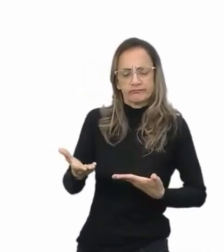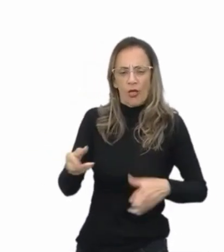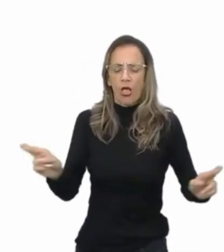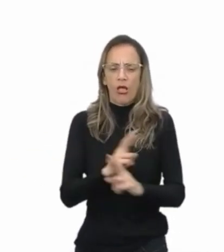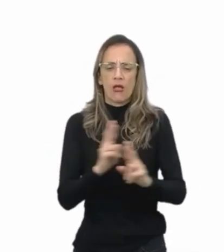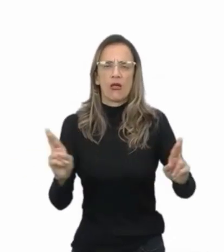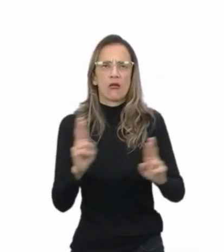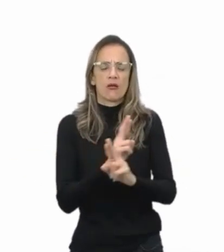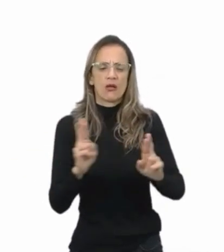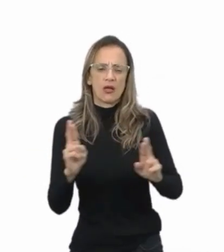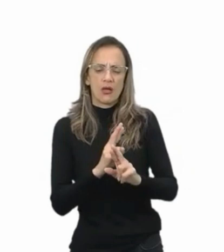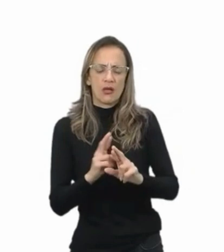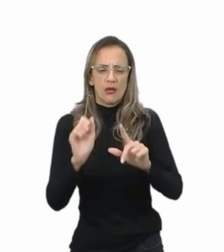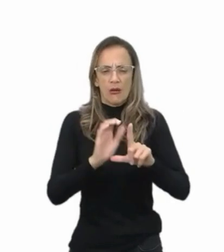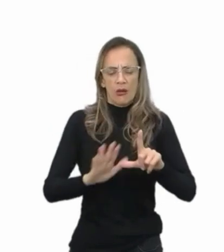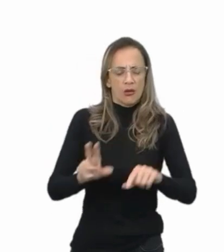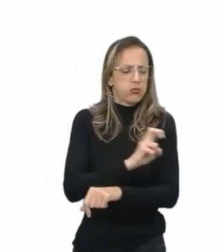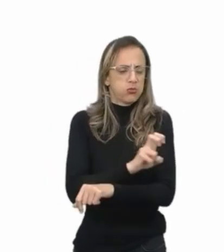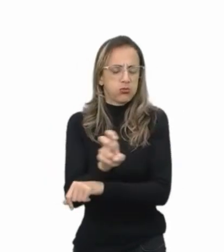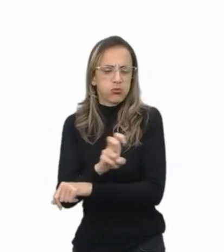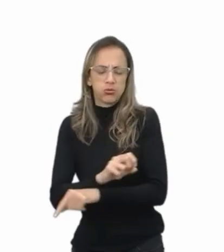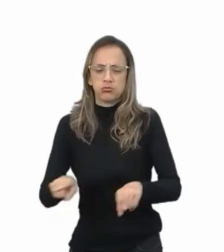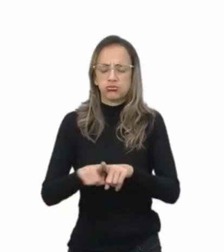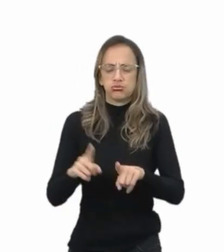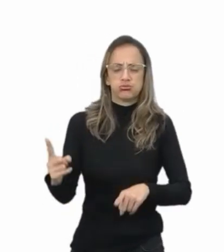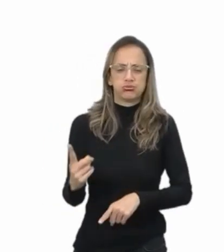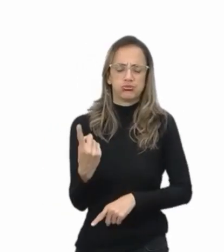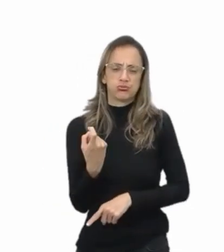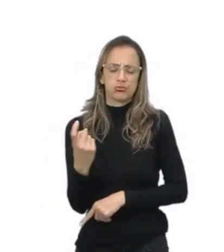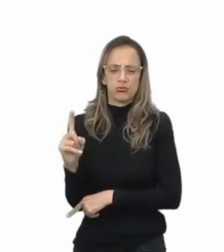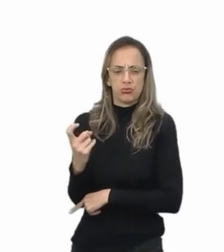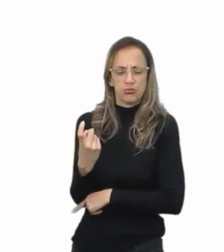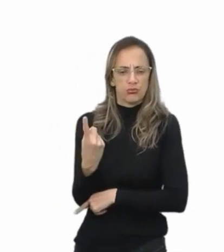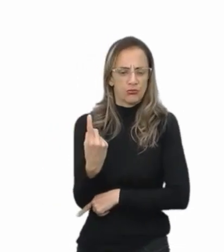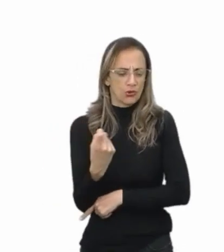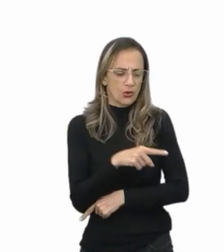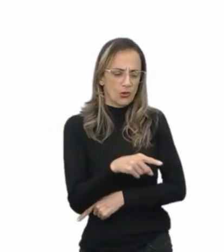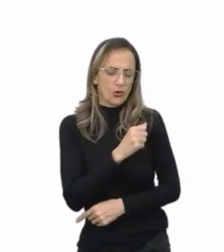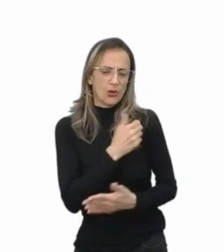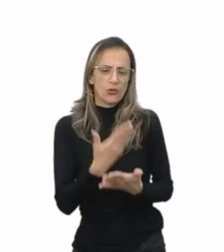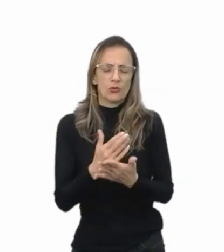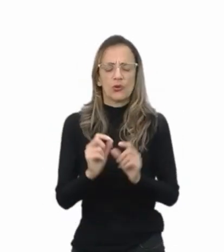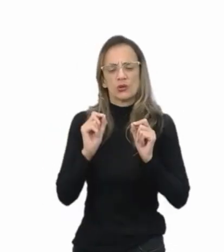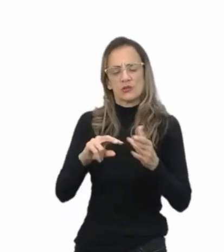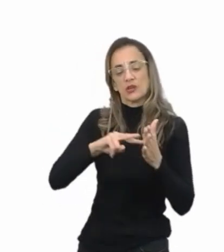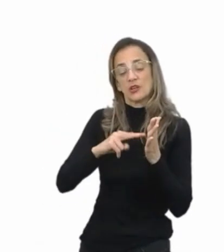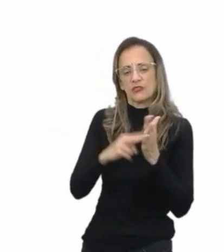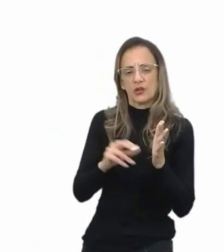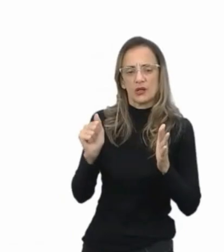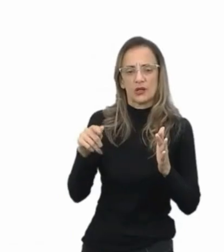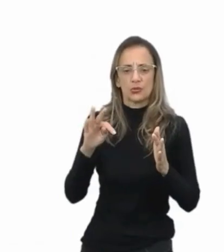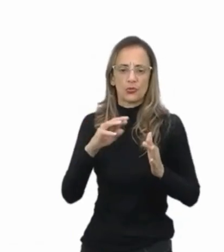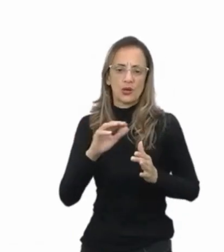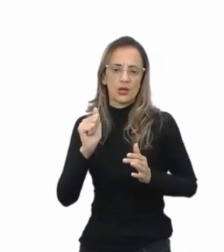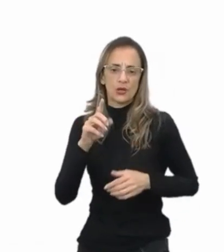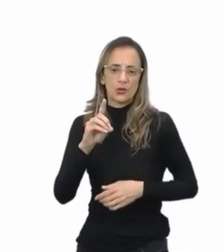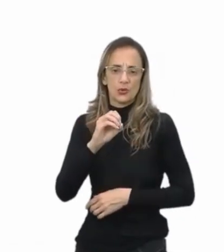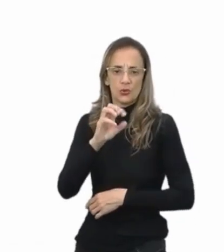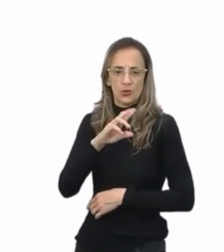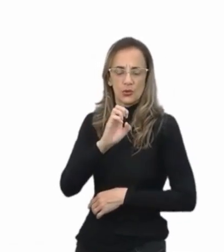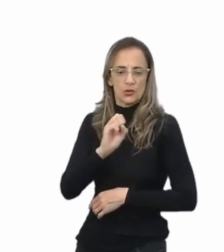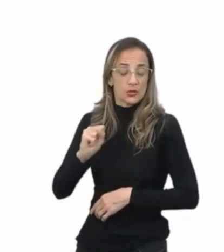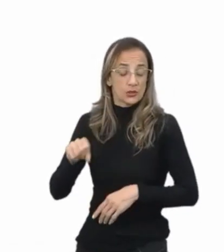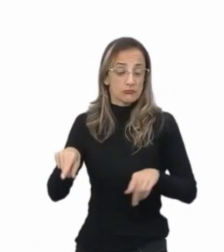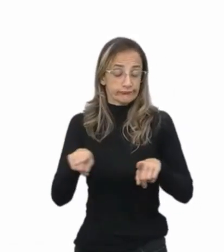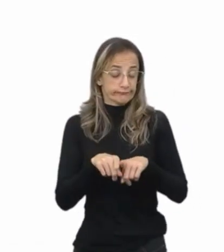lá programação, sensores e atuadores. Então, a gente vai mostrar para os estudantes o que são os atuadores, o que são os sensores novamente. E aí eles vão perceber que